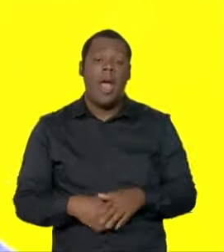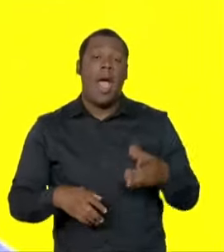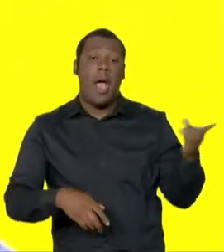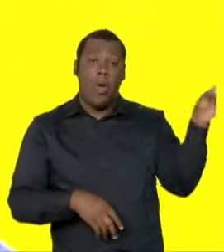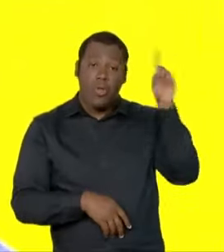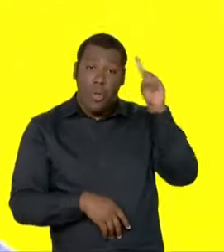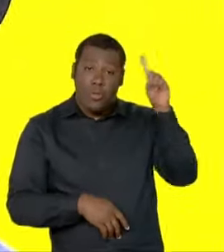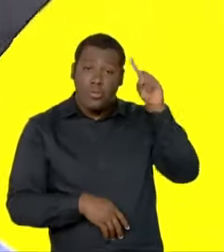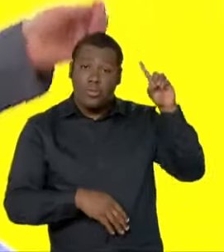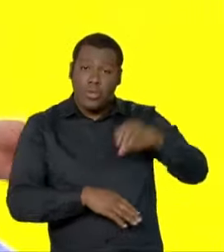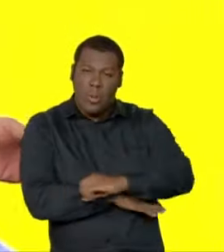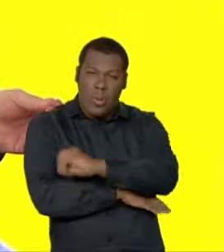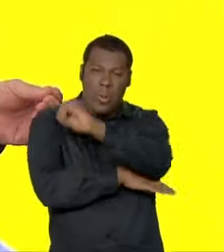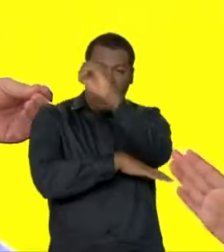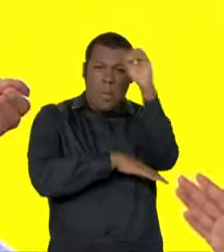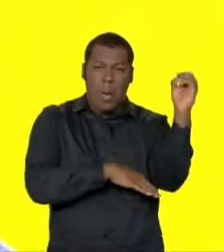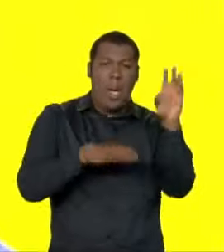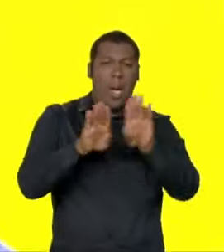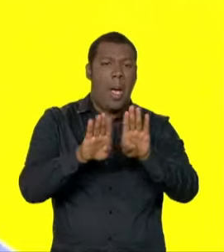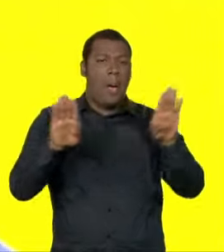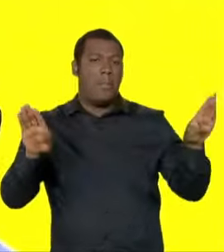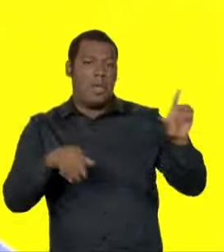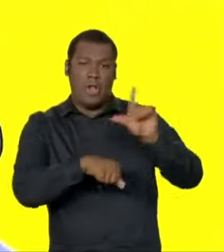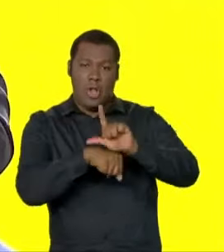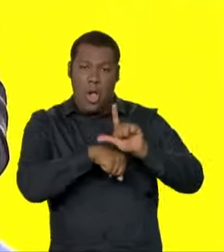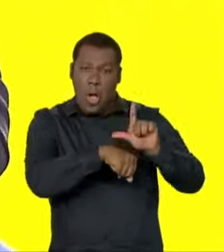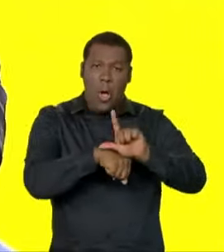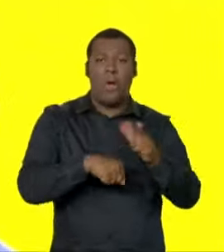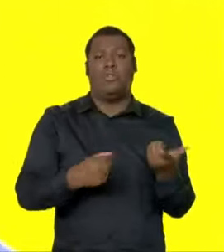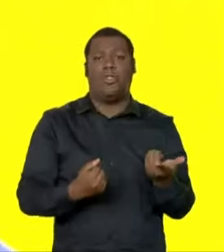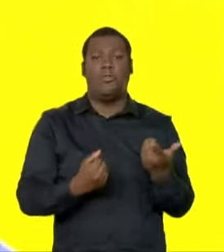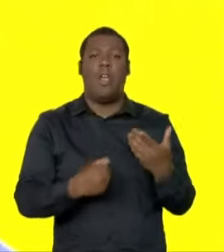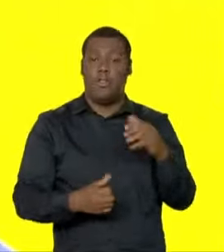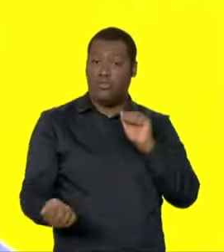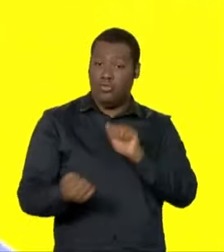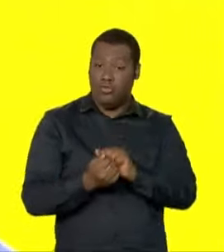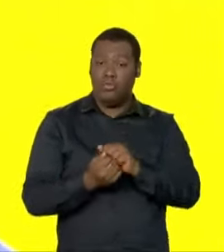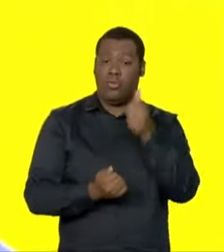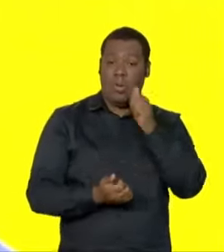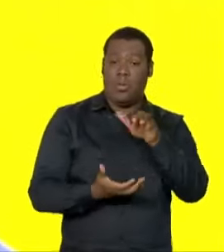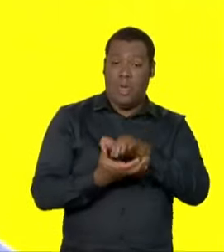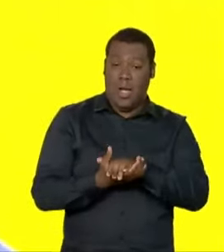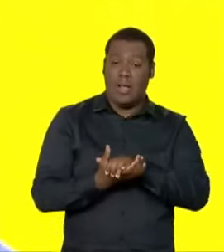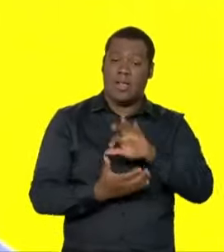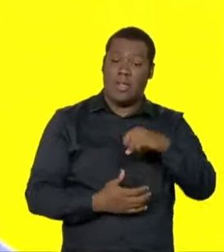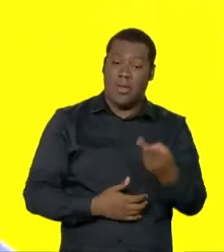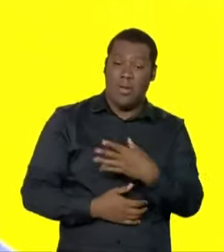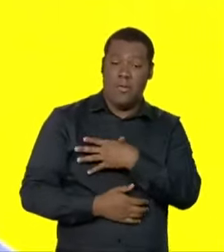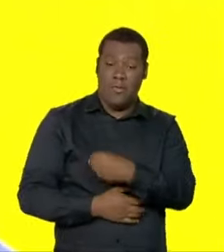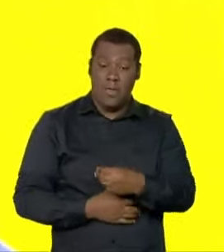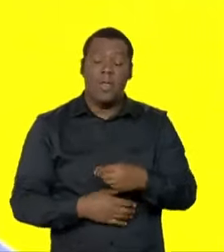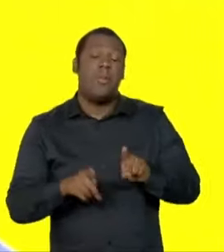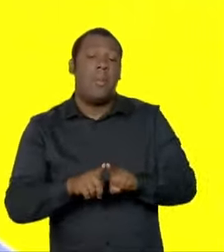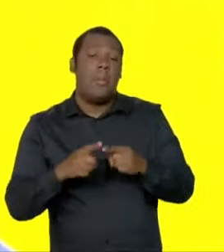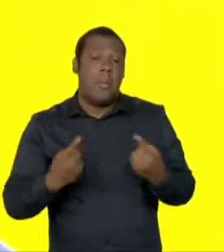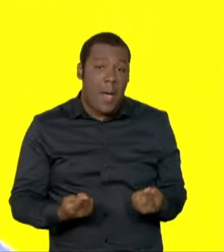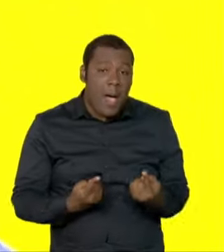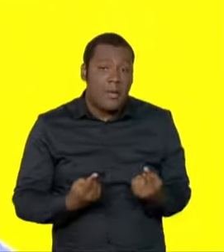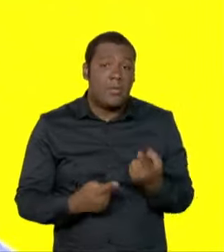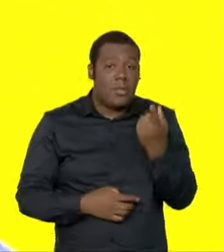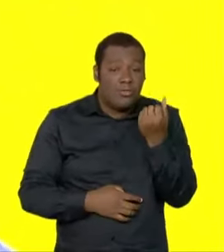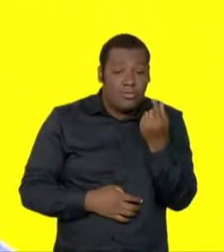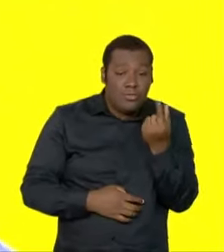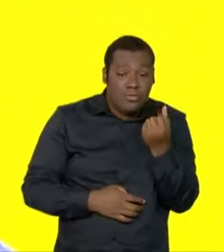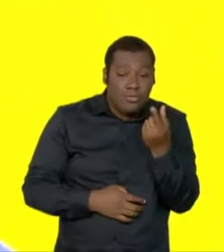com seus filhos, às vezes com as esposas, e muitas vezes o lucro final não ultrapassa 10%. É, em média,